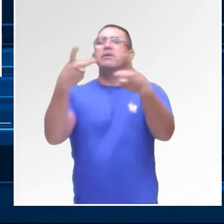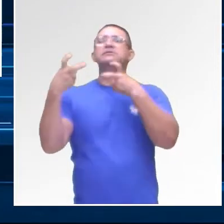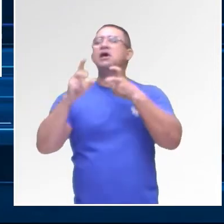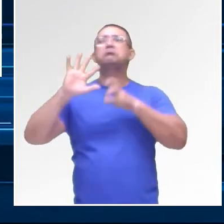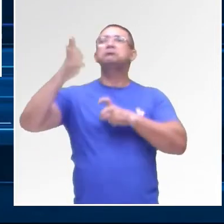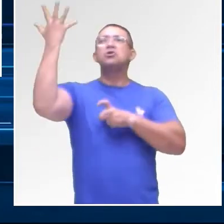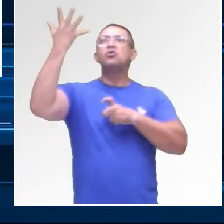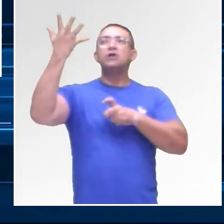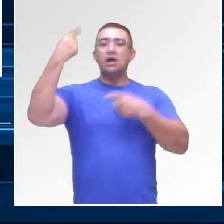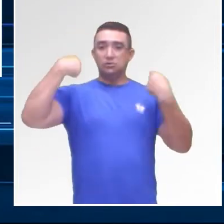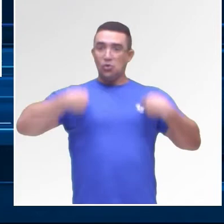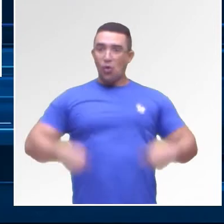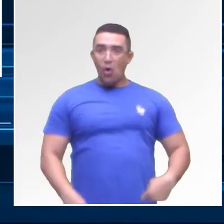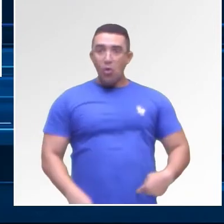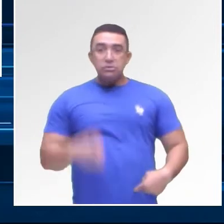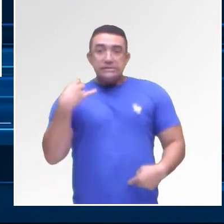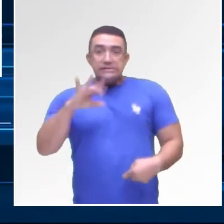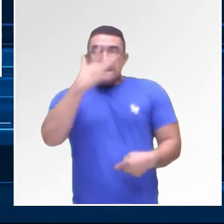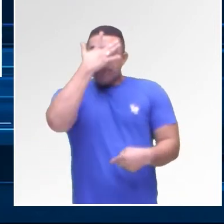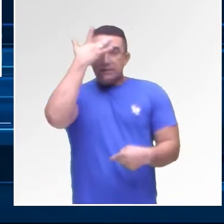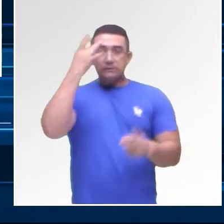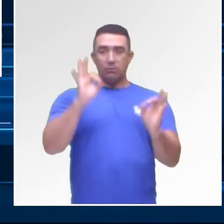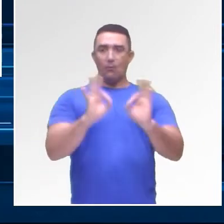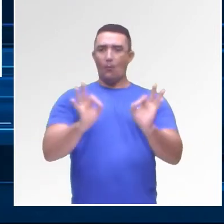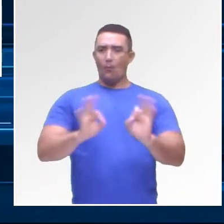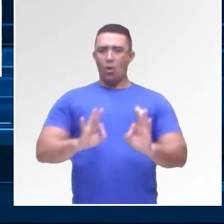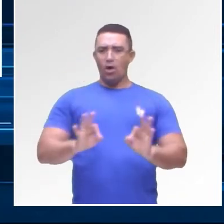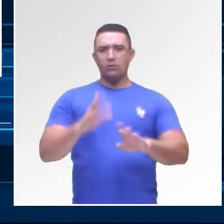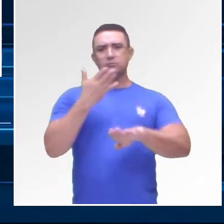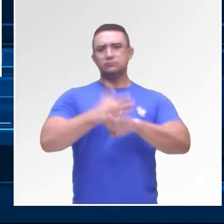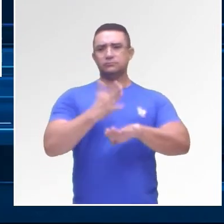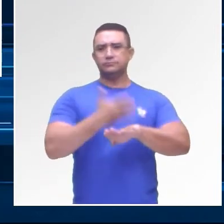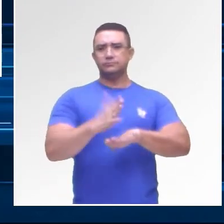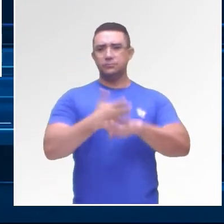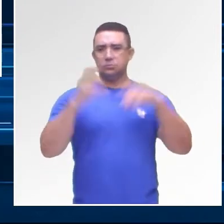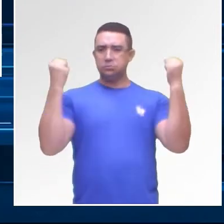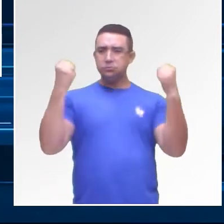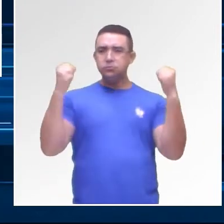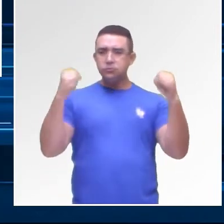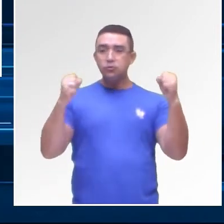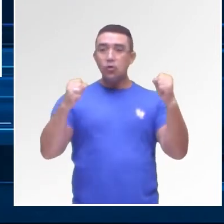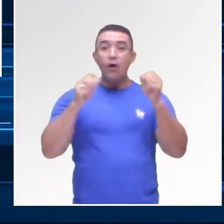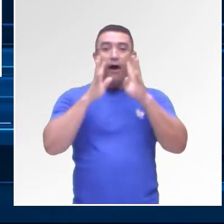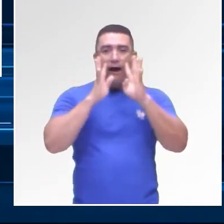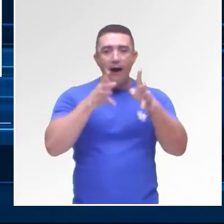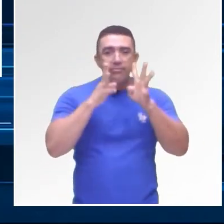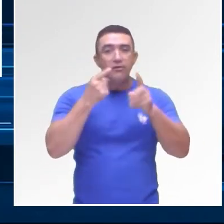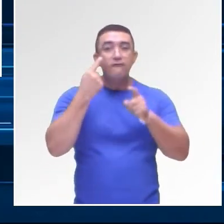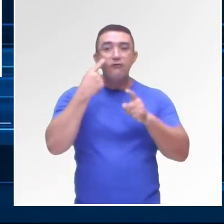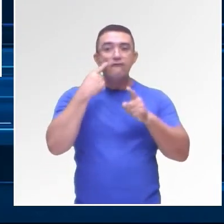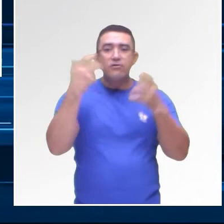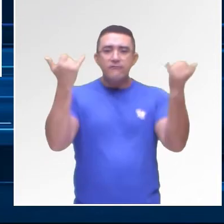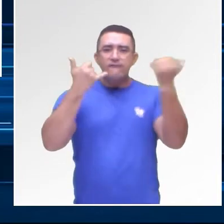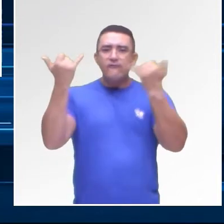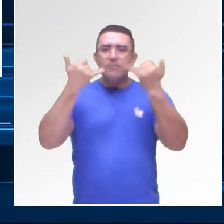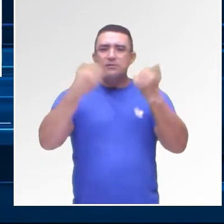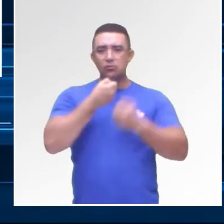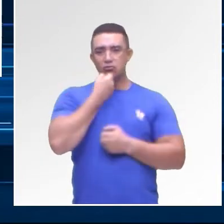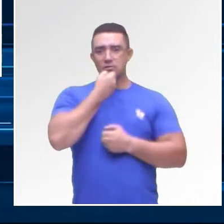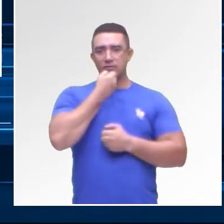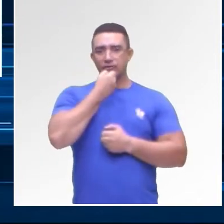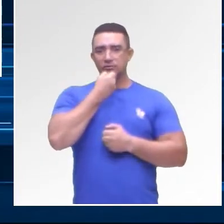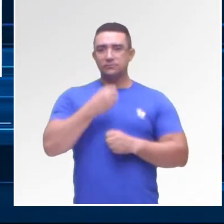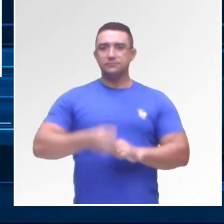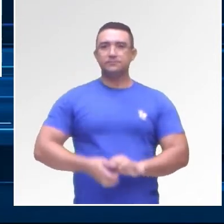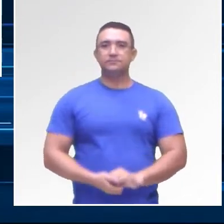acontece com o nosso corpo quando a gente deixa a atividade física de lado. Então, bastante atenção para as informações que eles vão passar para